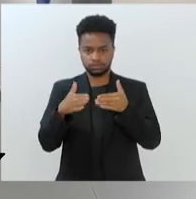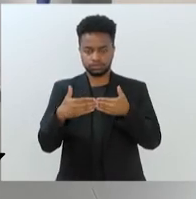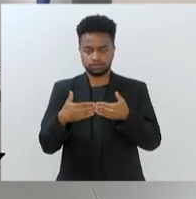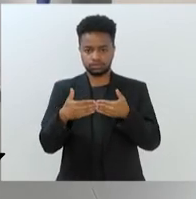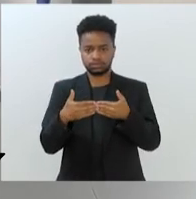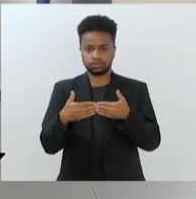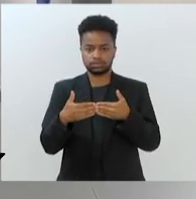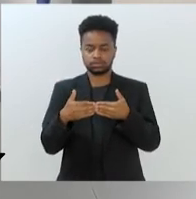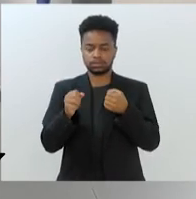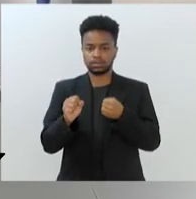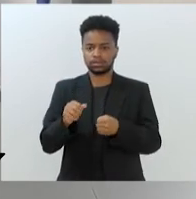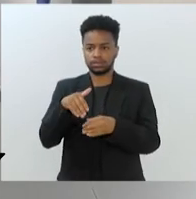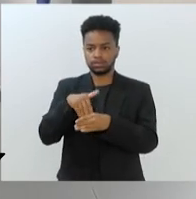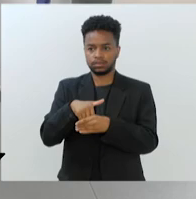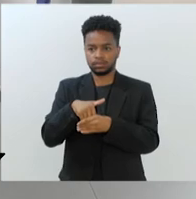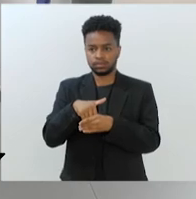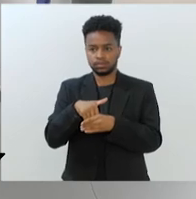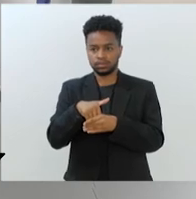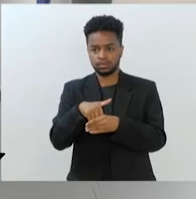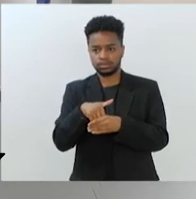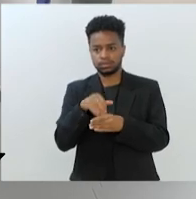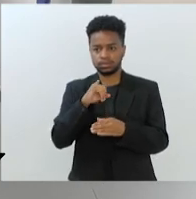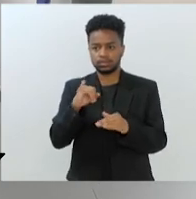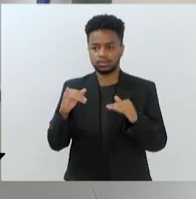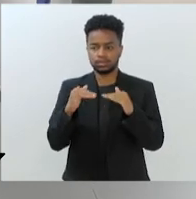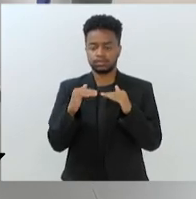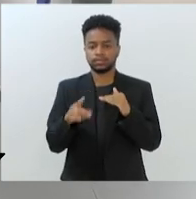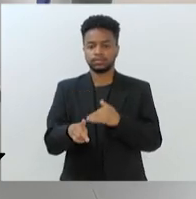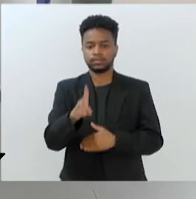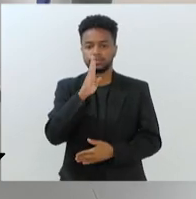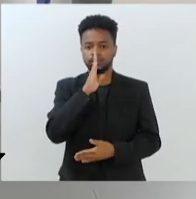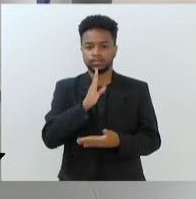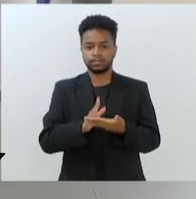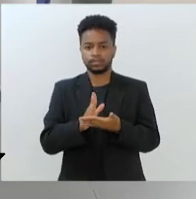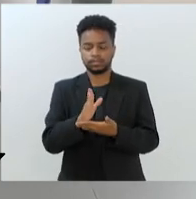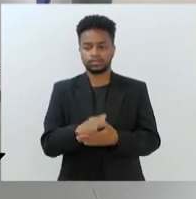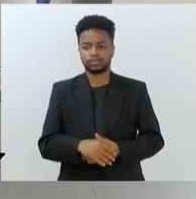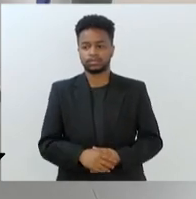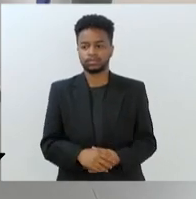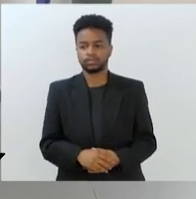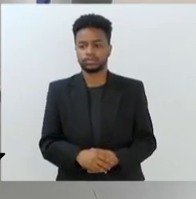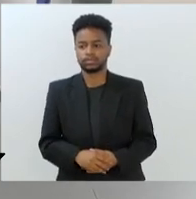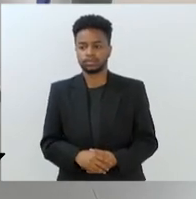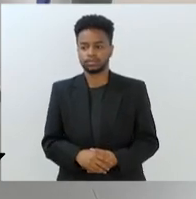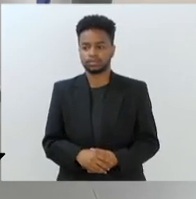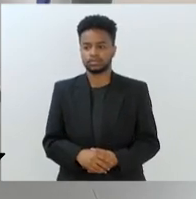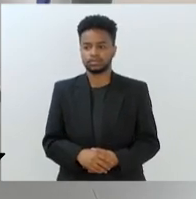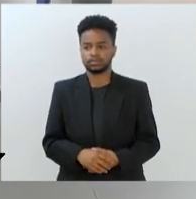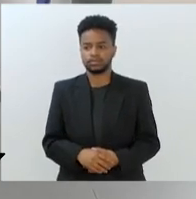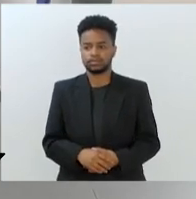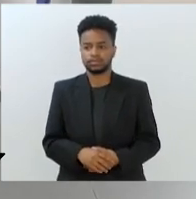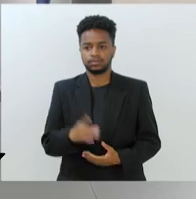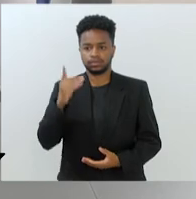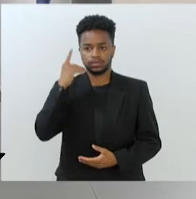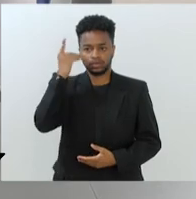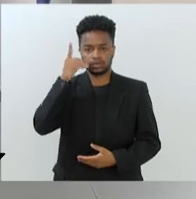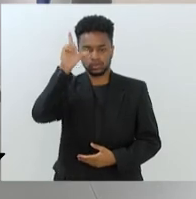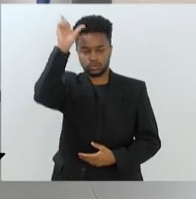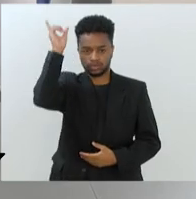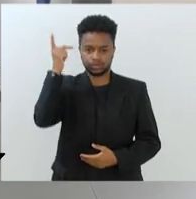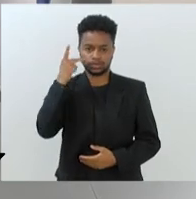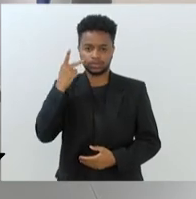discussão. Em votação, seus que aprovam, permaneçam como estão. Aprovado. Deputado Luiz Paulo discutiu